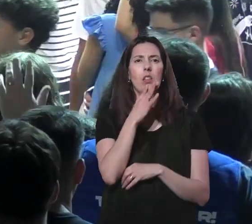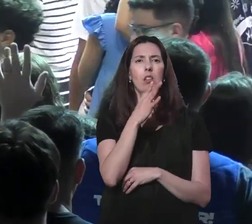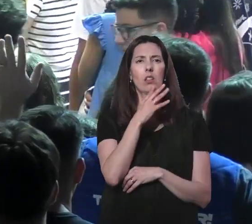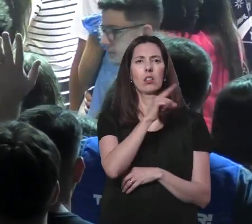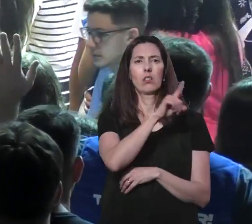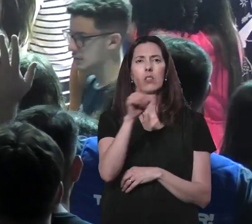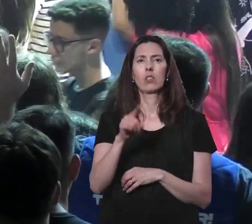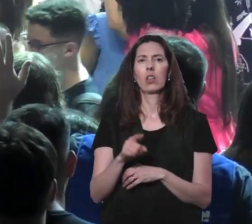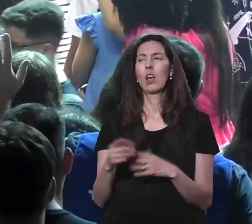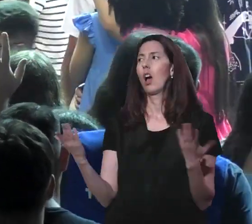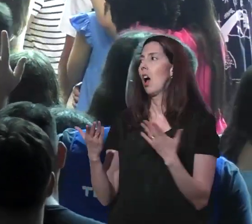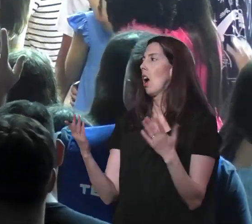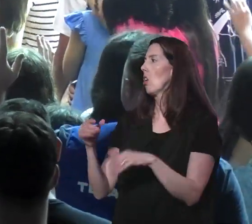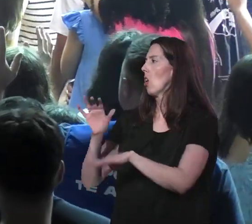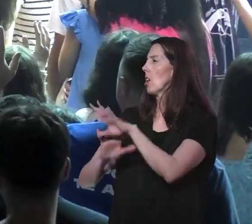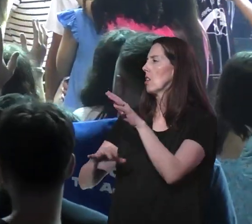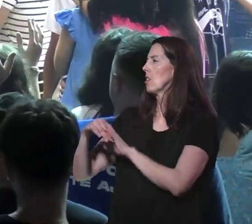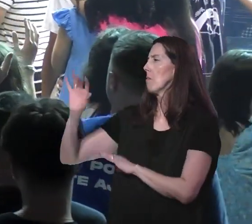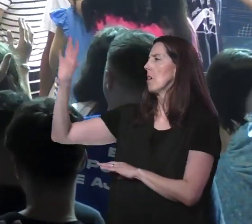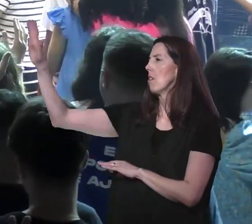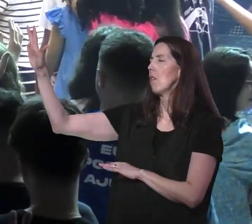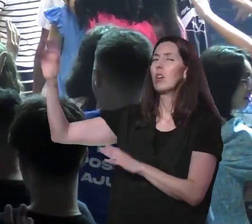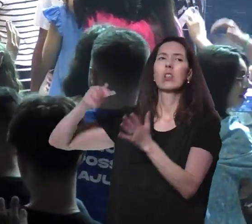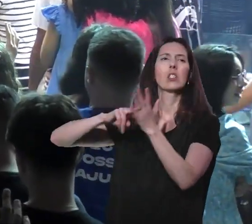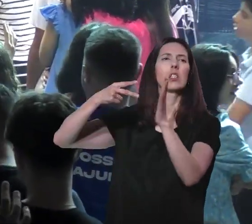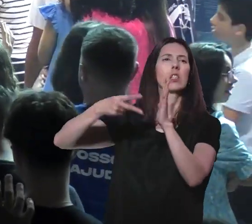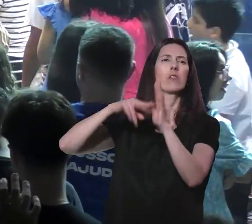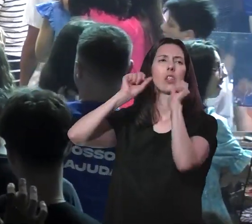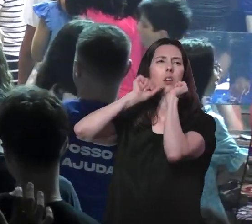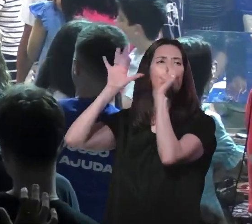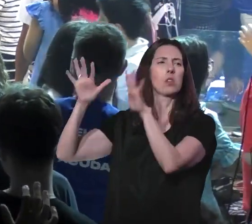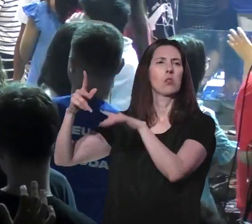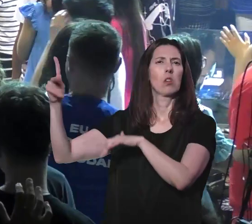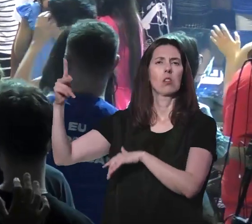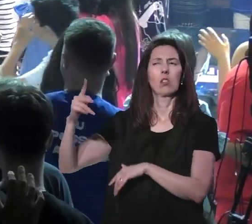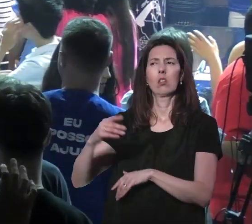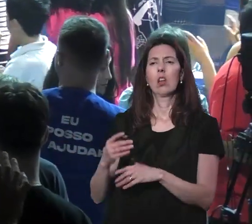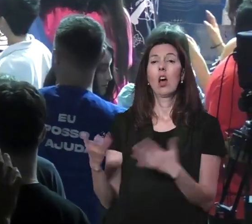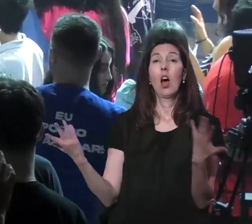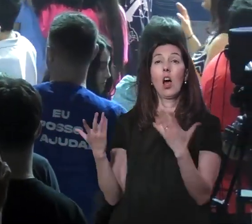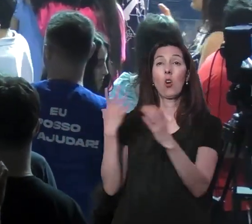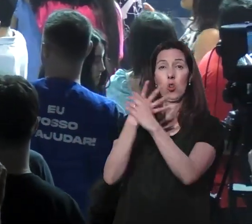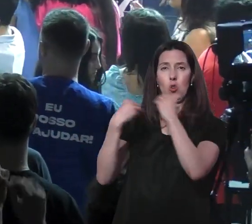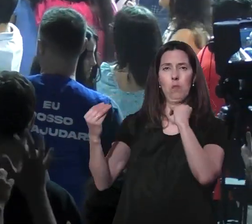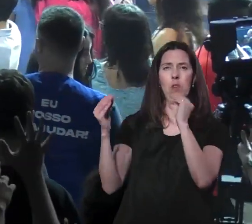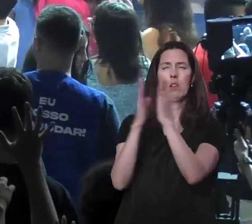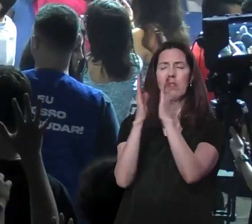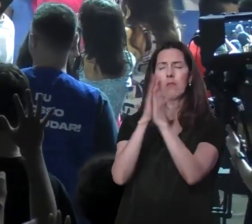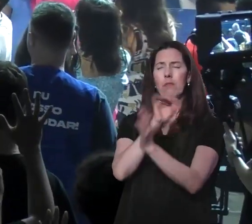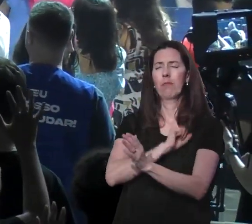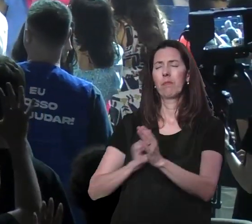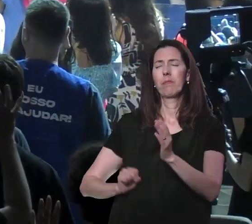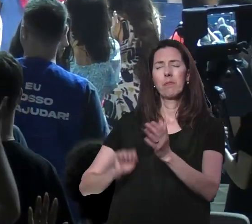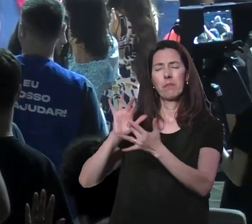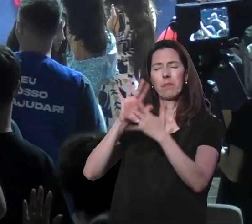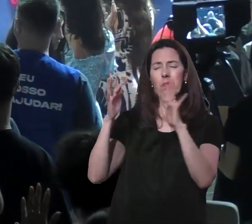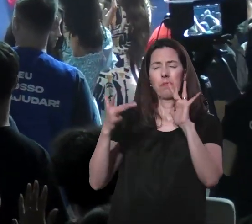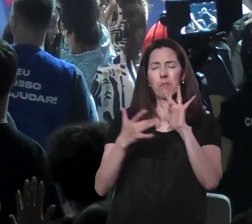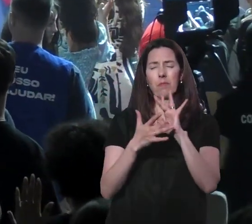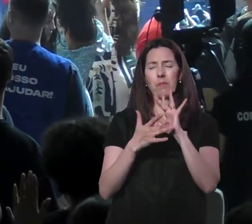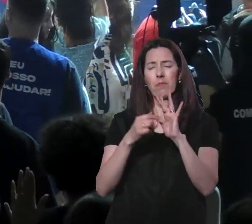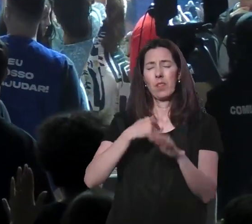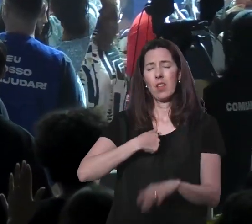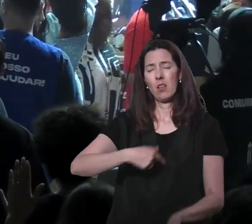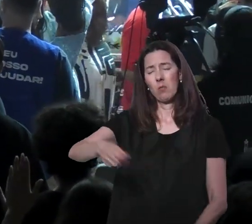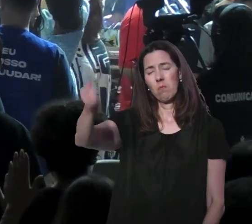vamos orar por esse povo aqui. E você que entregou a vida para Jesus, repete assim comigo: Senhor Jesus, eu